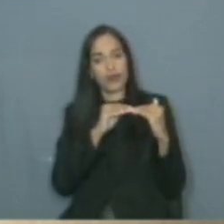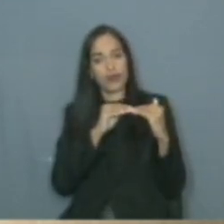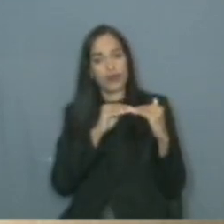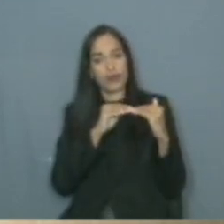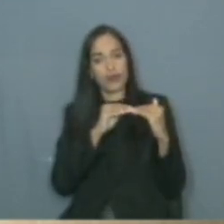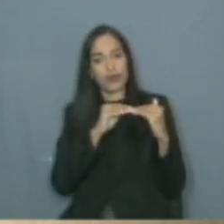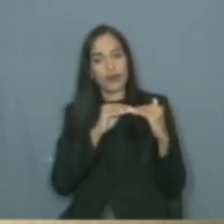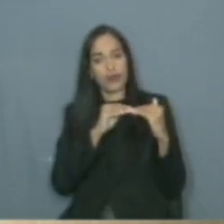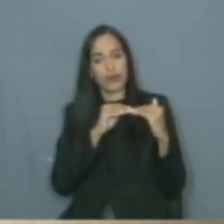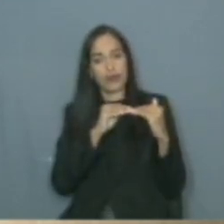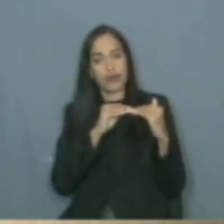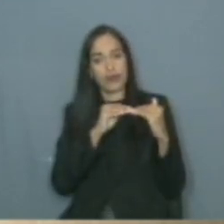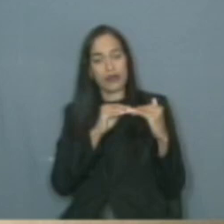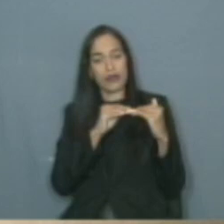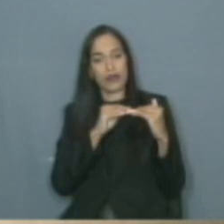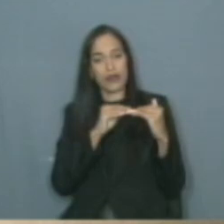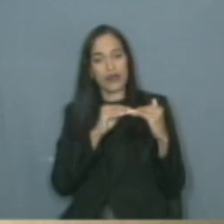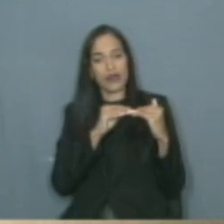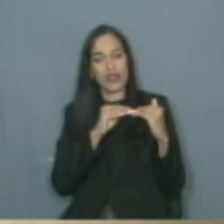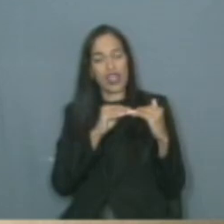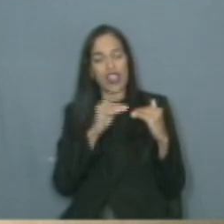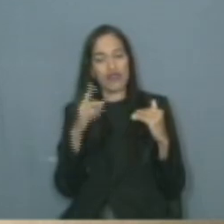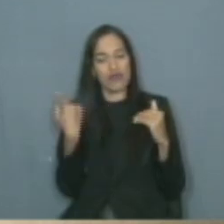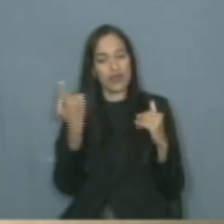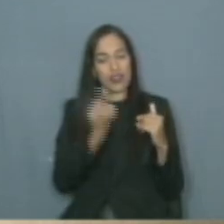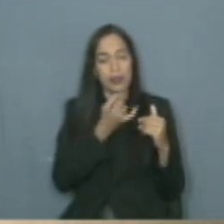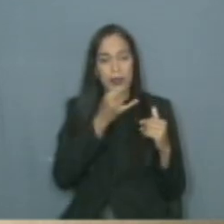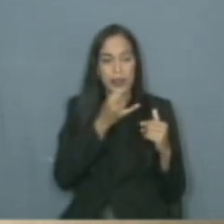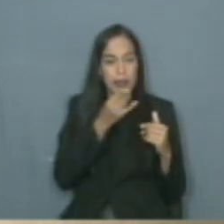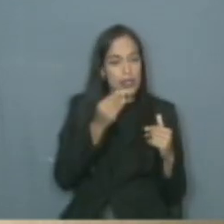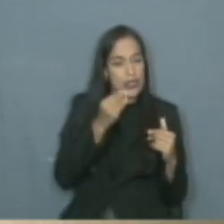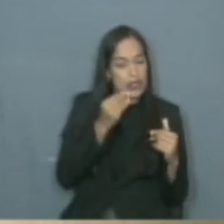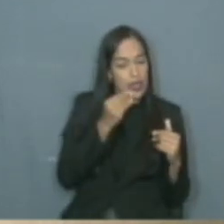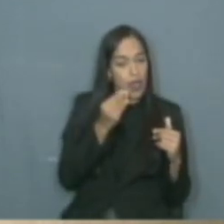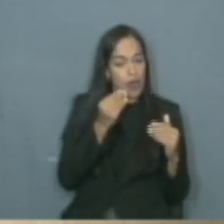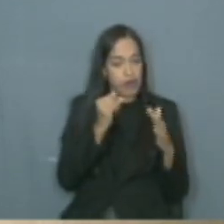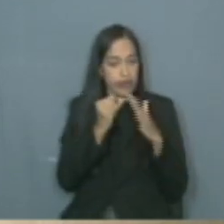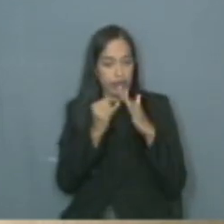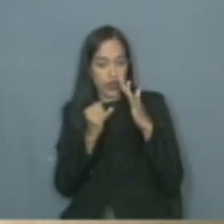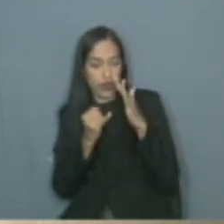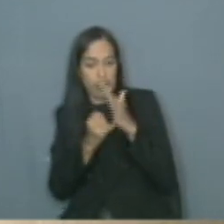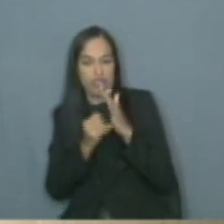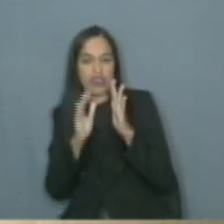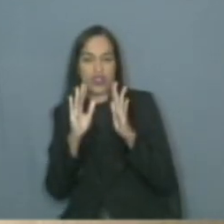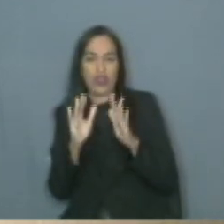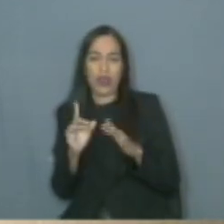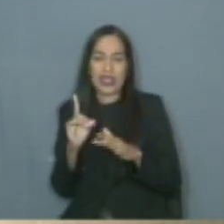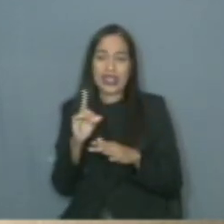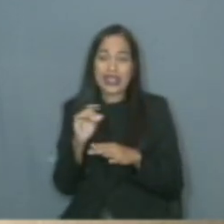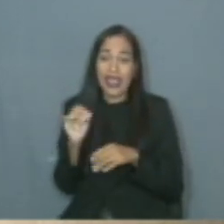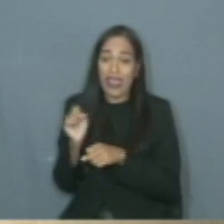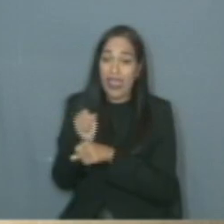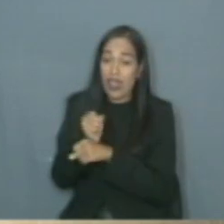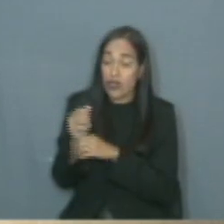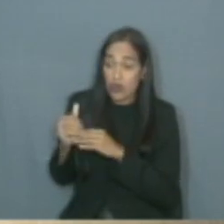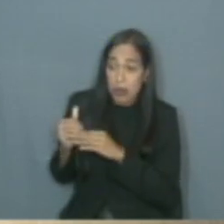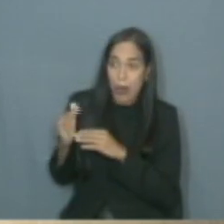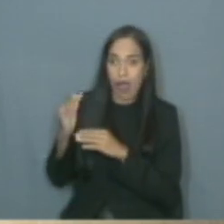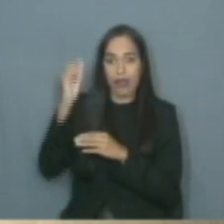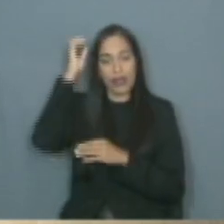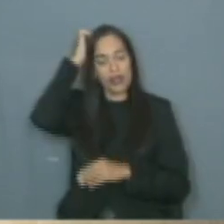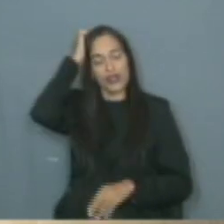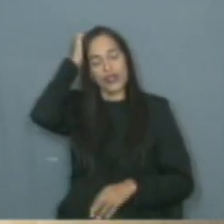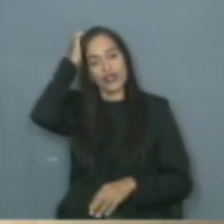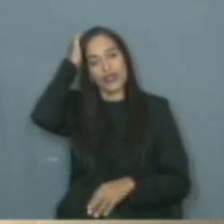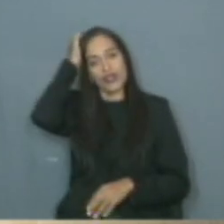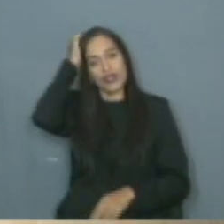trazendo querendo macular e pode tentar macular uma instituição centenária tão importante para a nossa nação, que